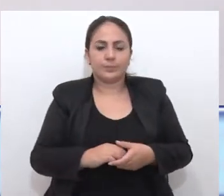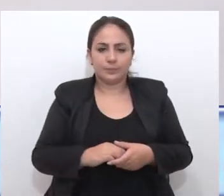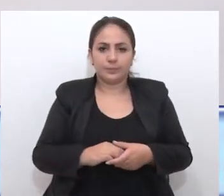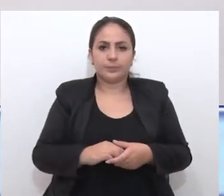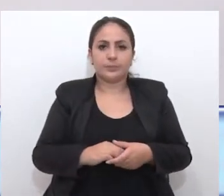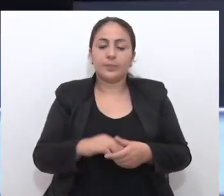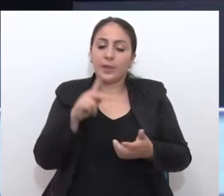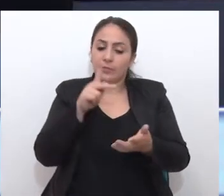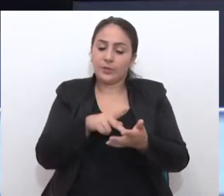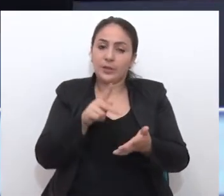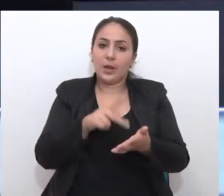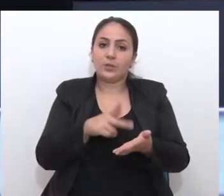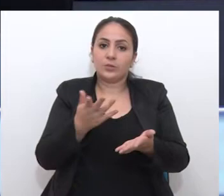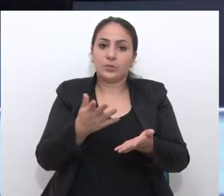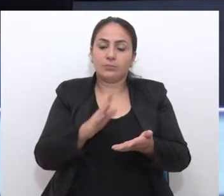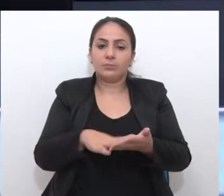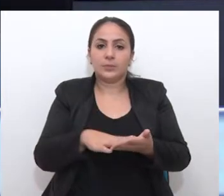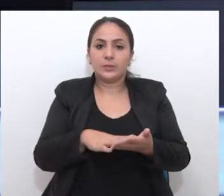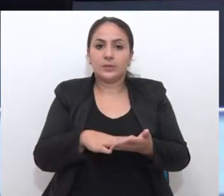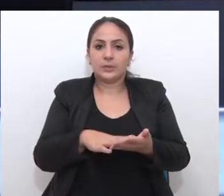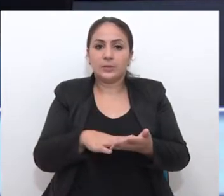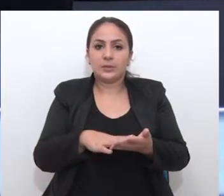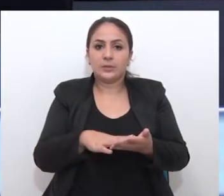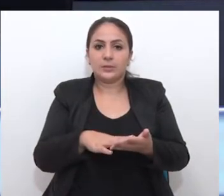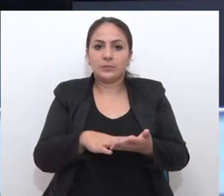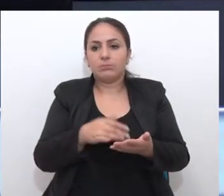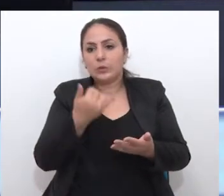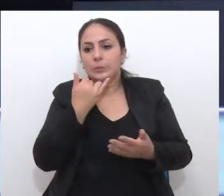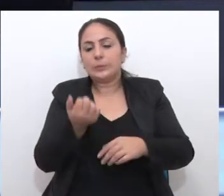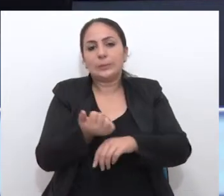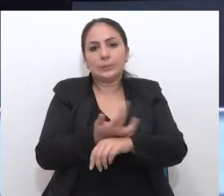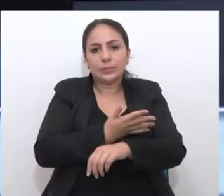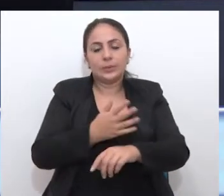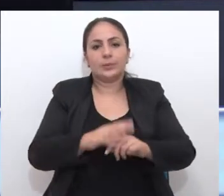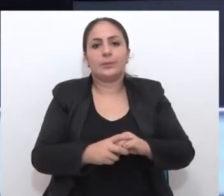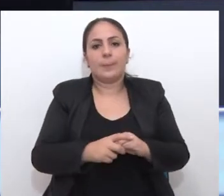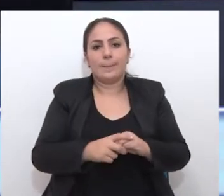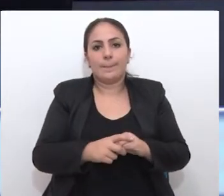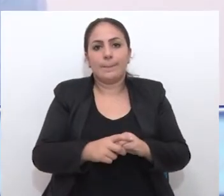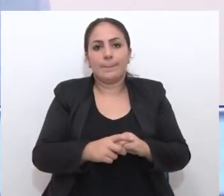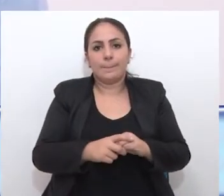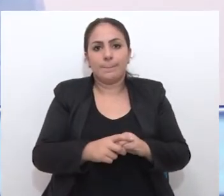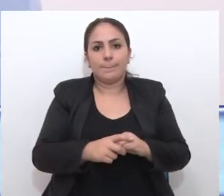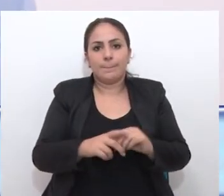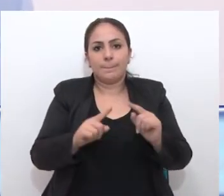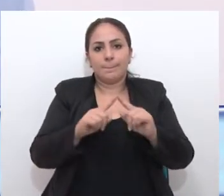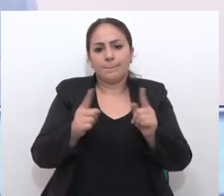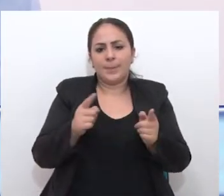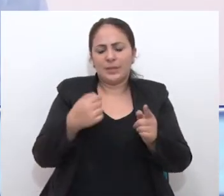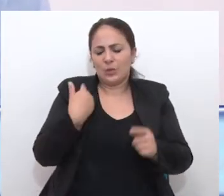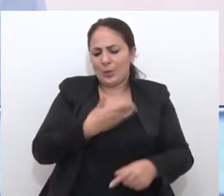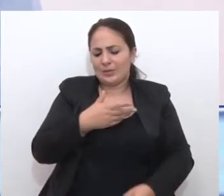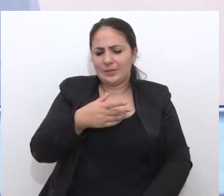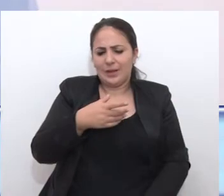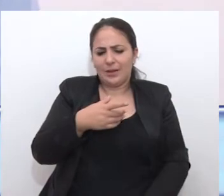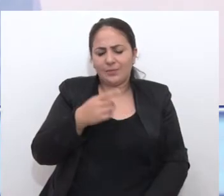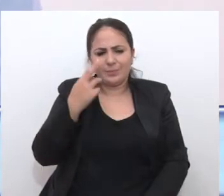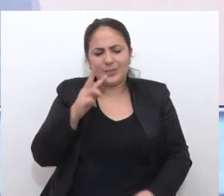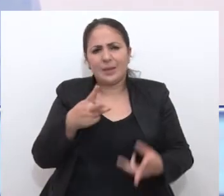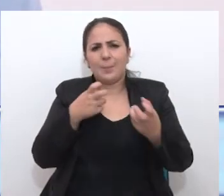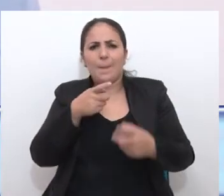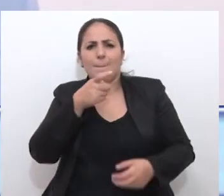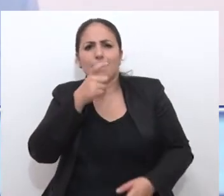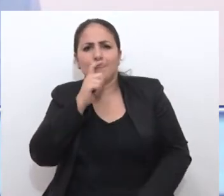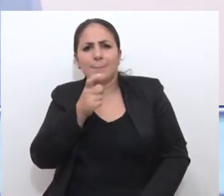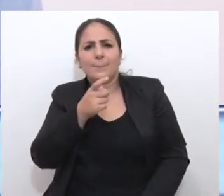os seus visitantes? É verdade, eu tenho que desculpa da emoção, né, mas quando a gente vai promover um evento, né, é pai, é